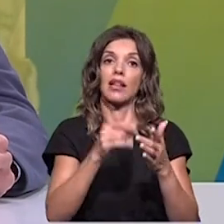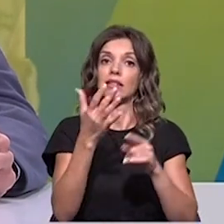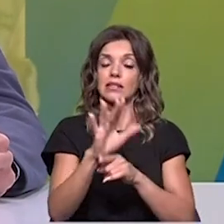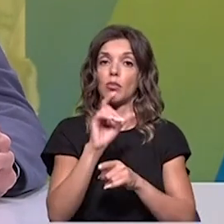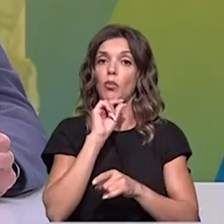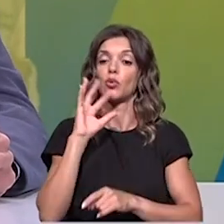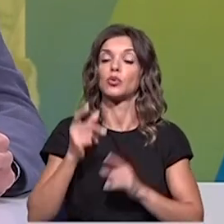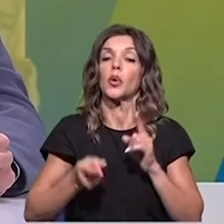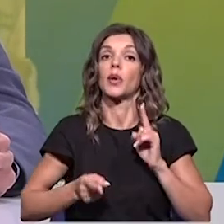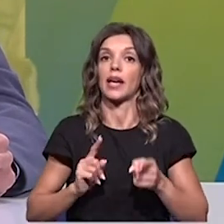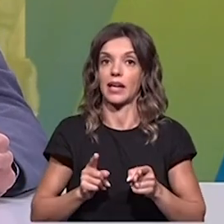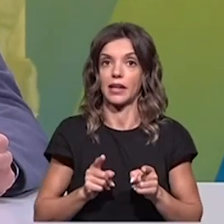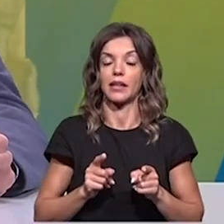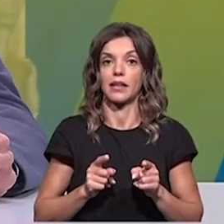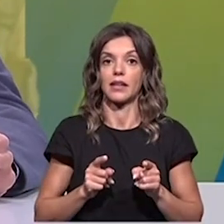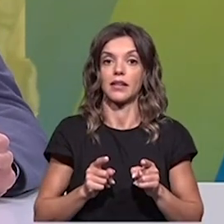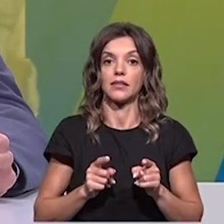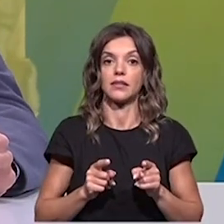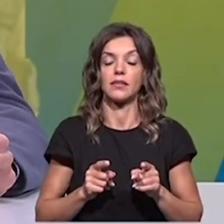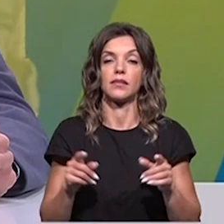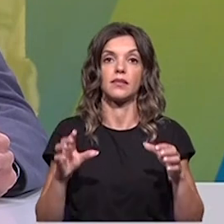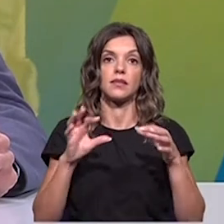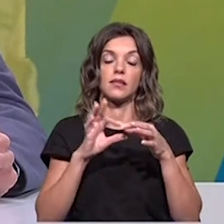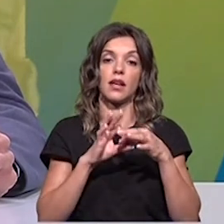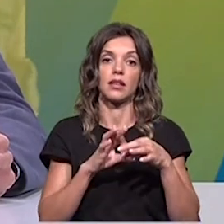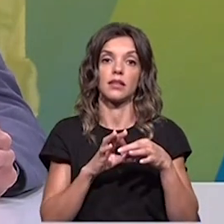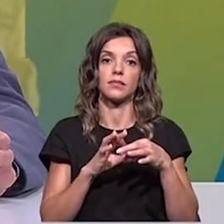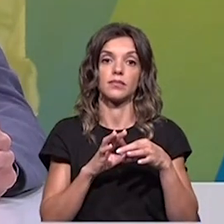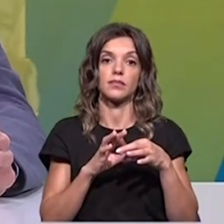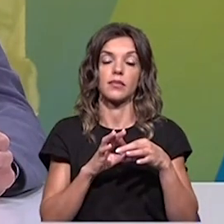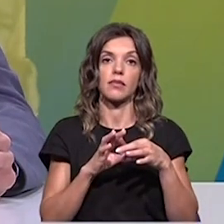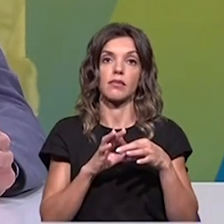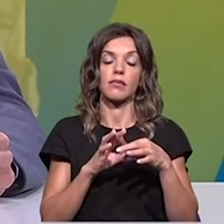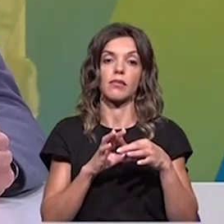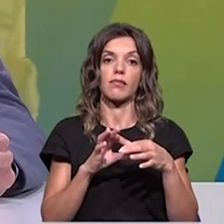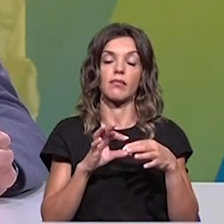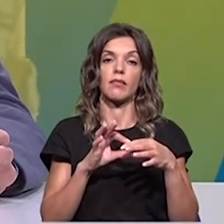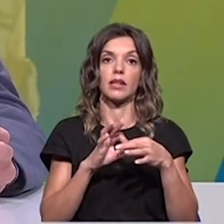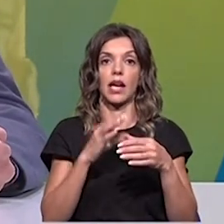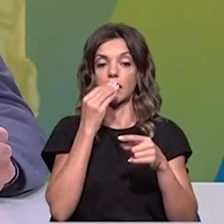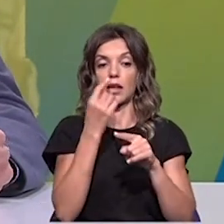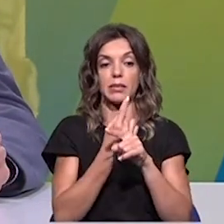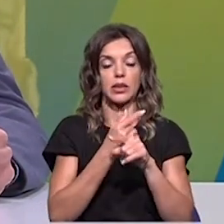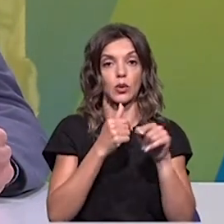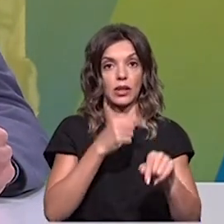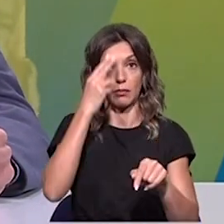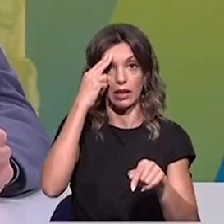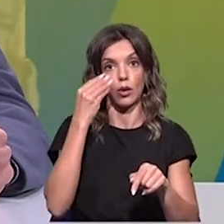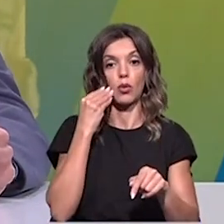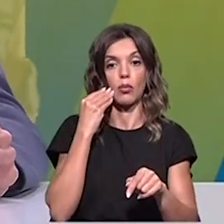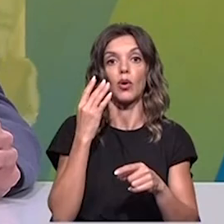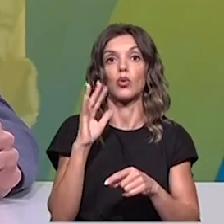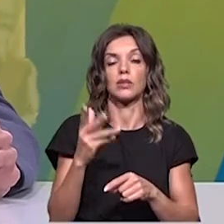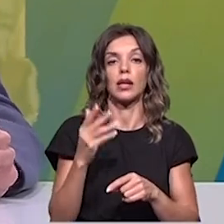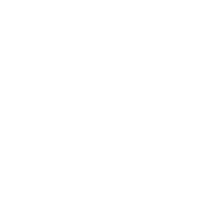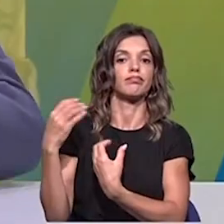que pode acontecer no no que diz respeito ao fornecimento da da alimentação aqui na região estamos